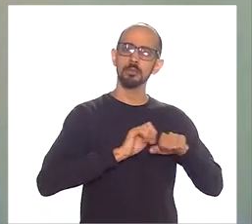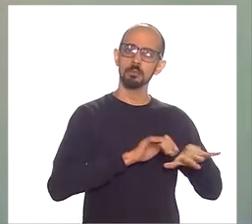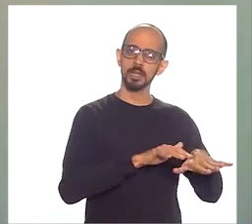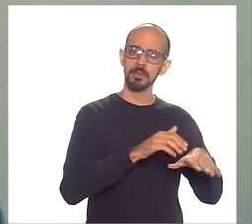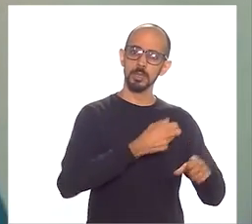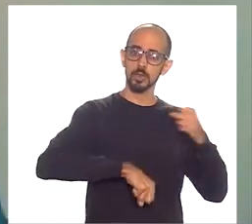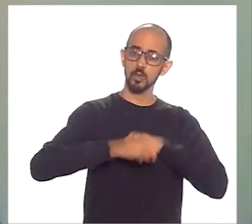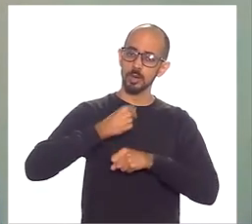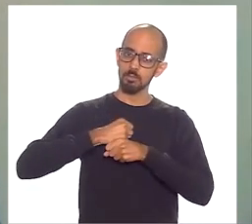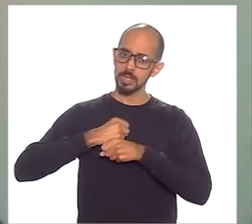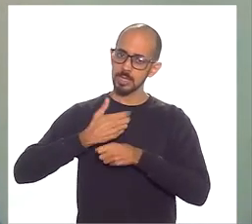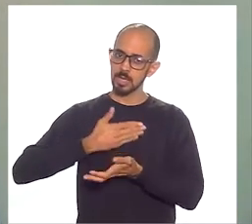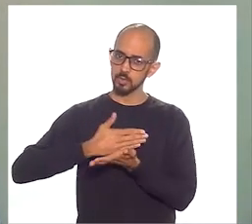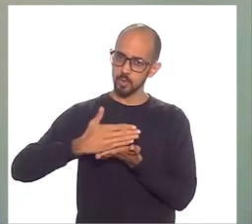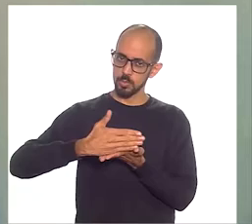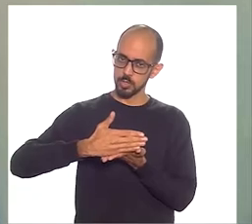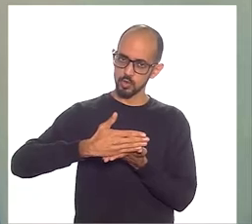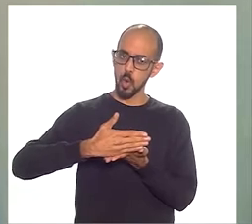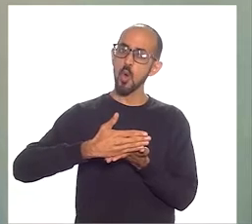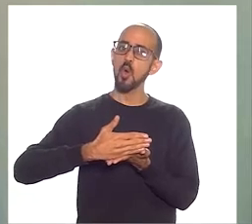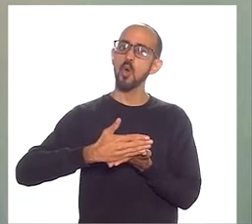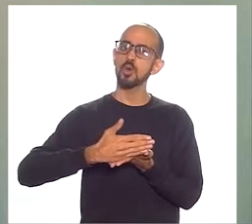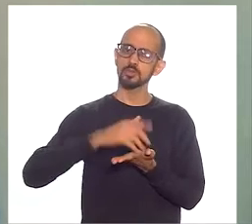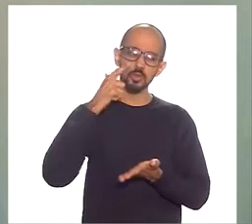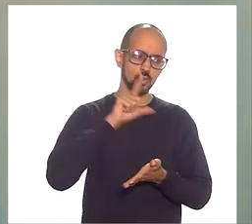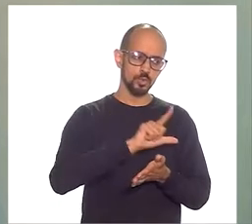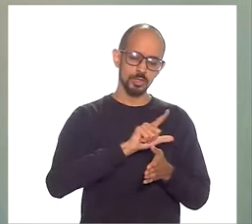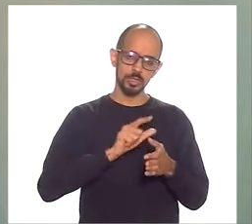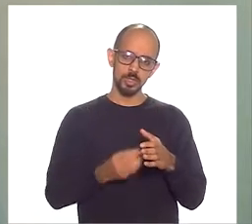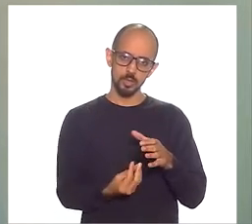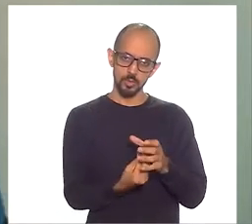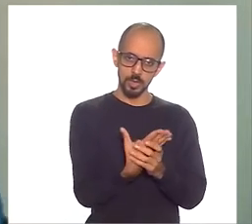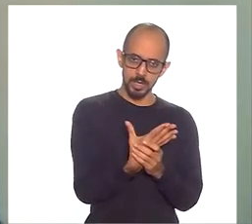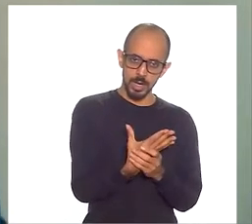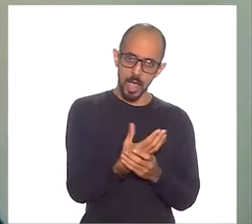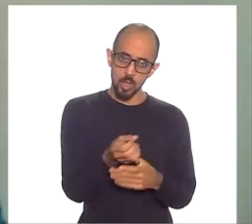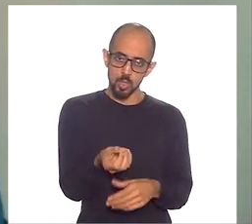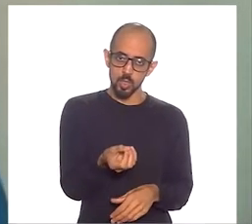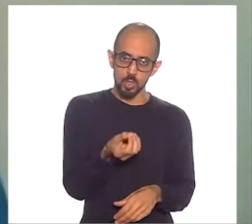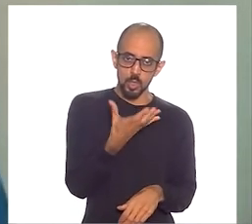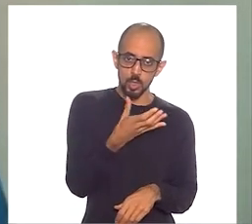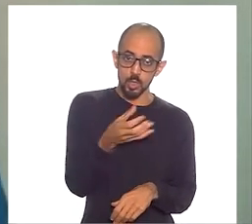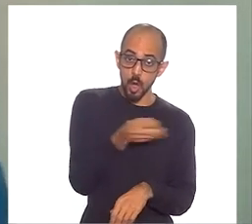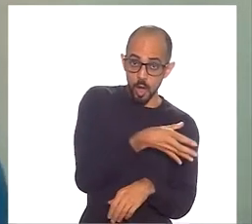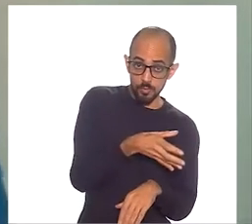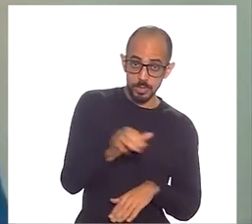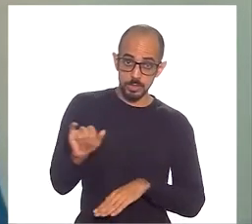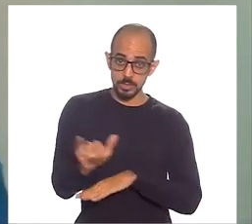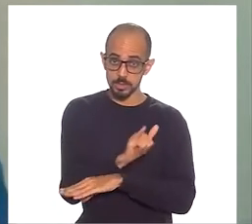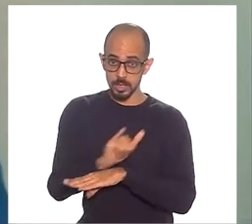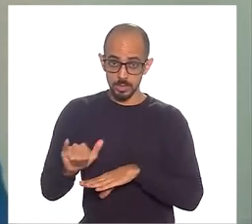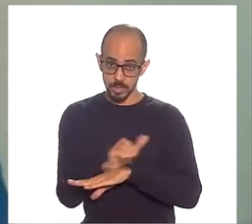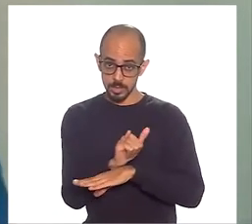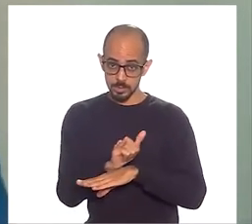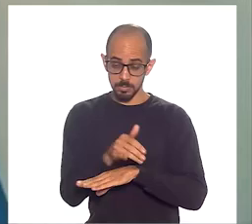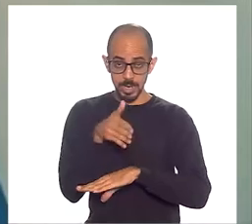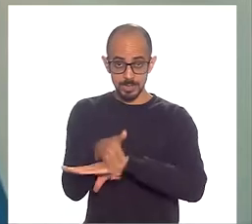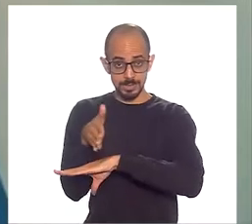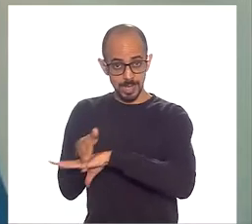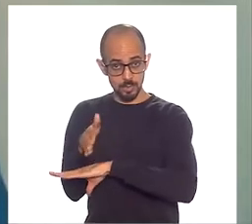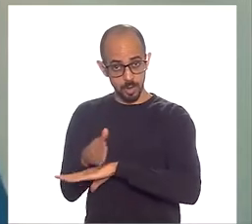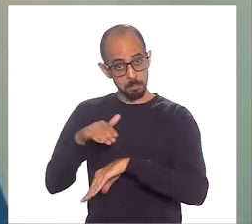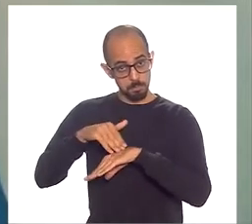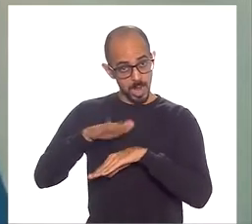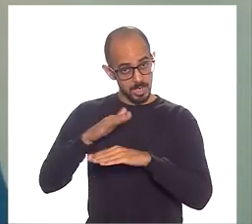que foi o ano passado inteiro, basicamente, conseguiram estabelecer novos parâmetros para pensar em chegar a mais